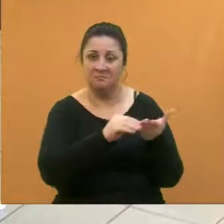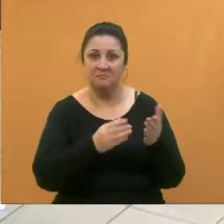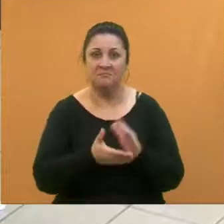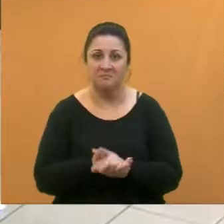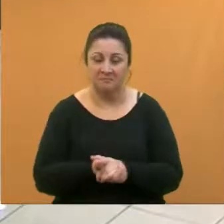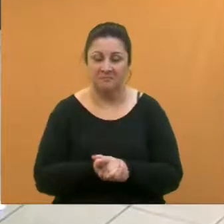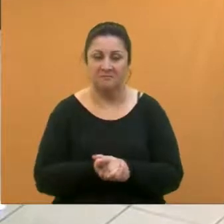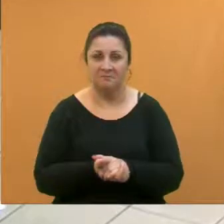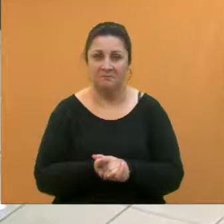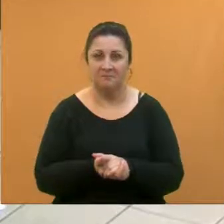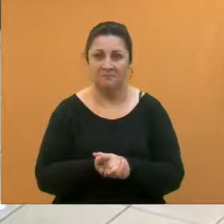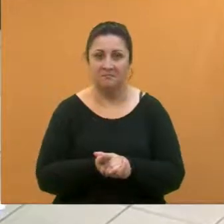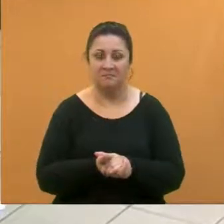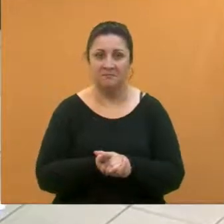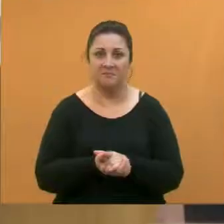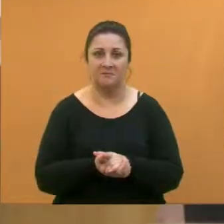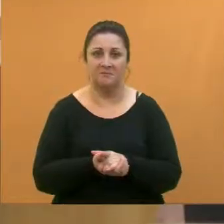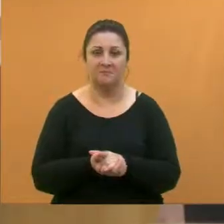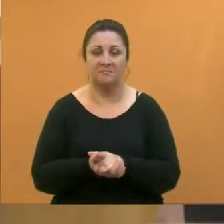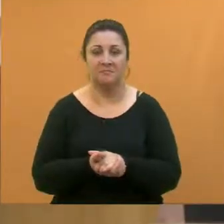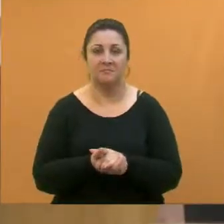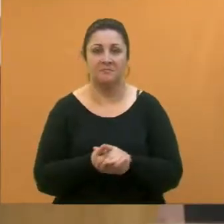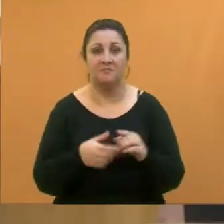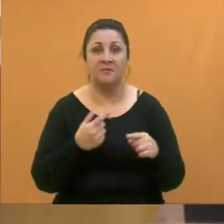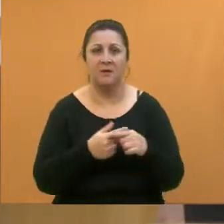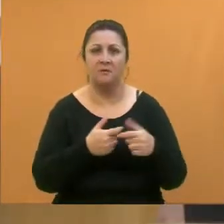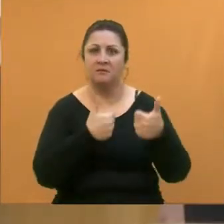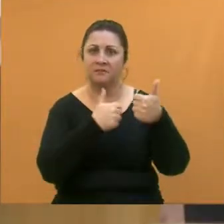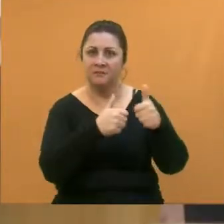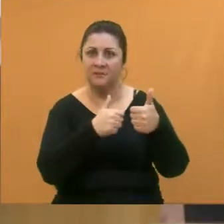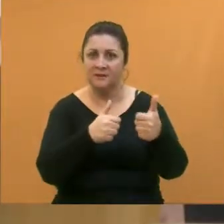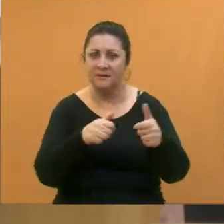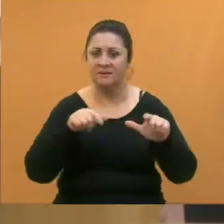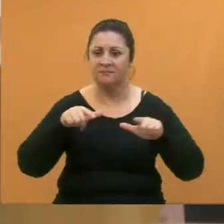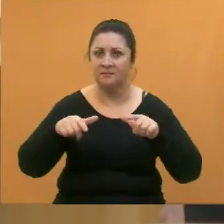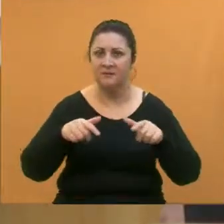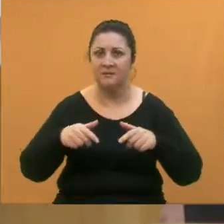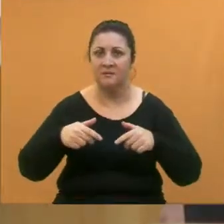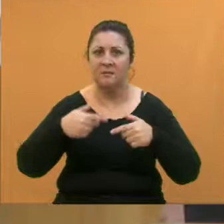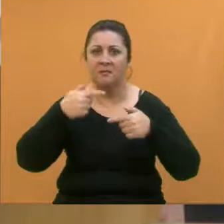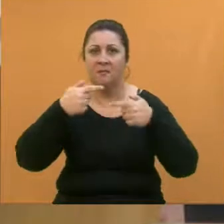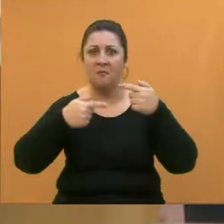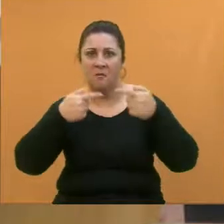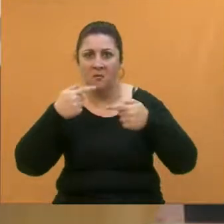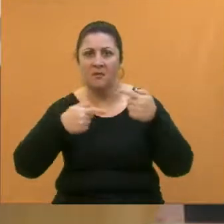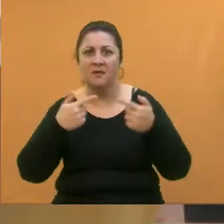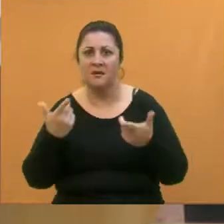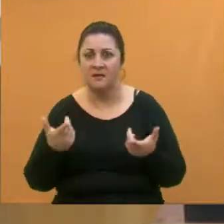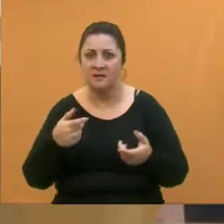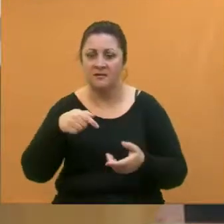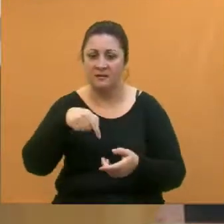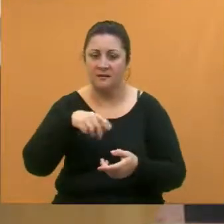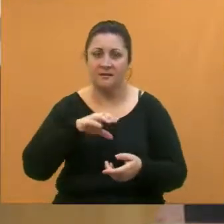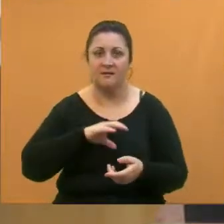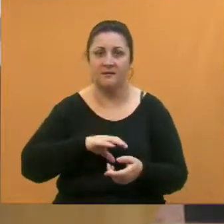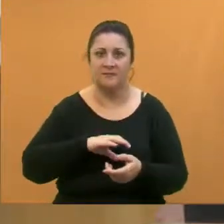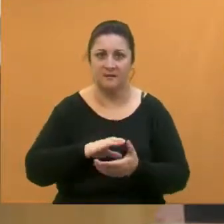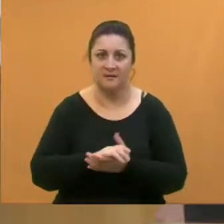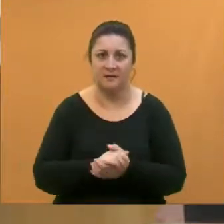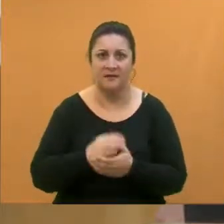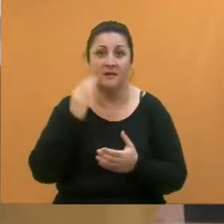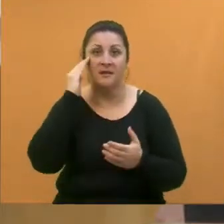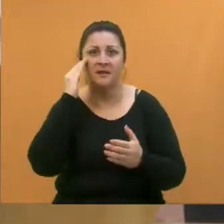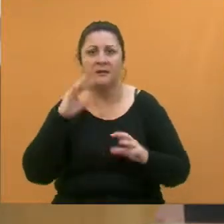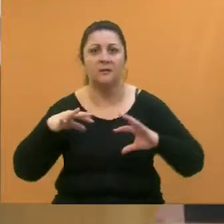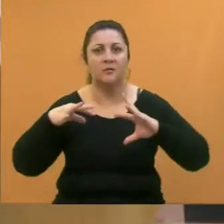De cidadania, de cidadão, que acompanha os trabalhos da política da sua cidade para poder ficar inteirado e saber exatamente como